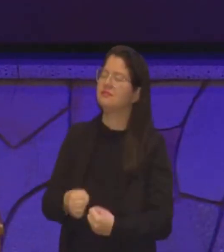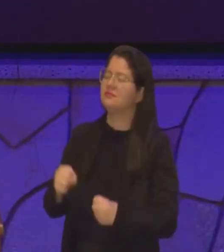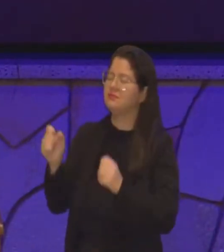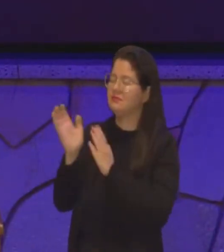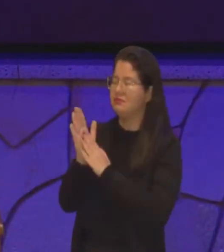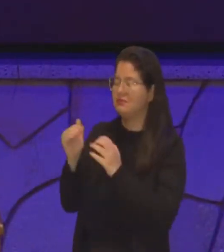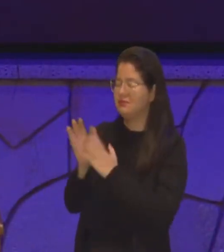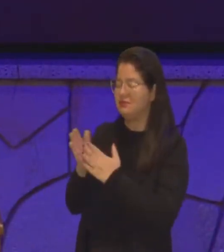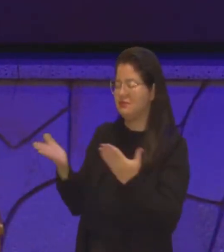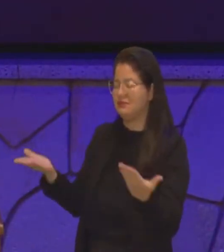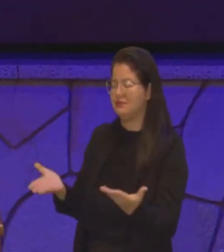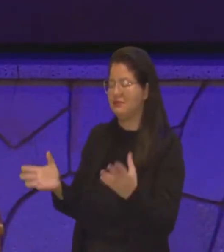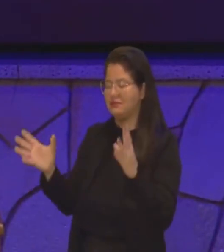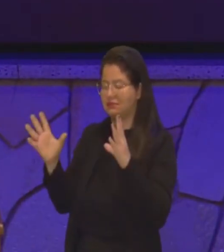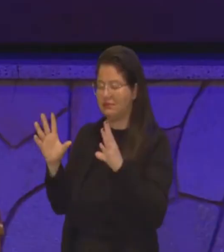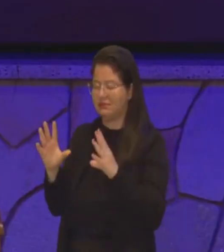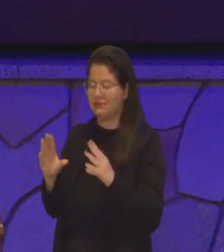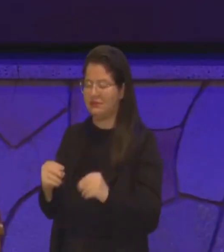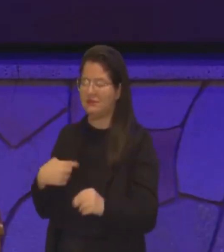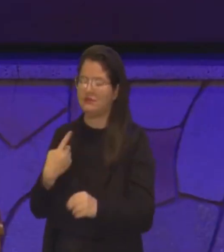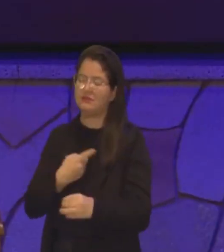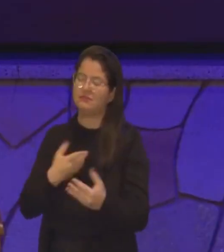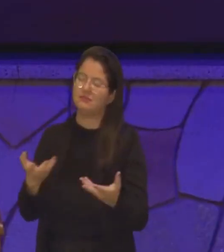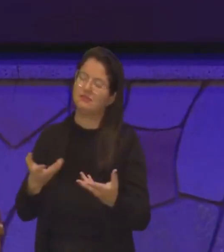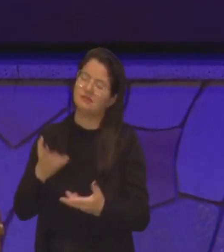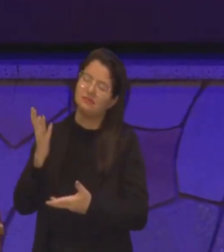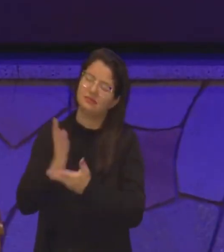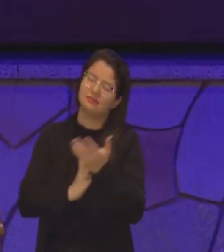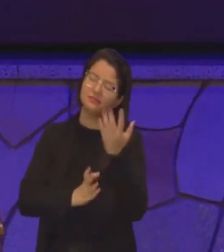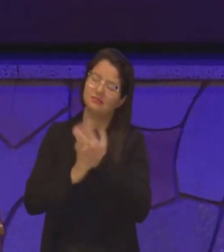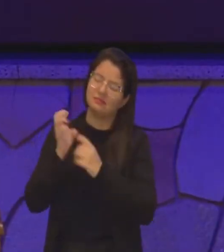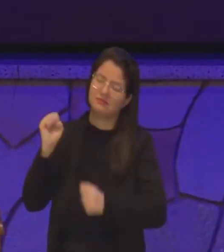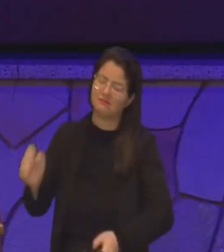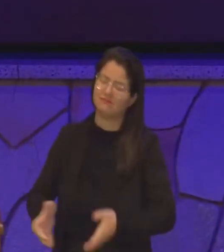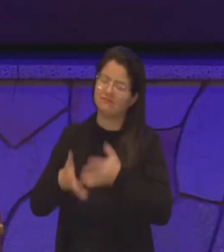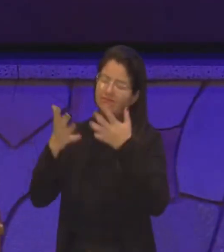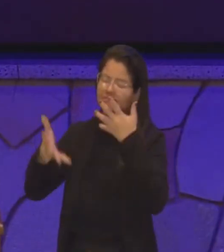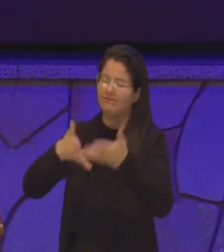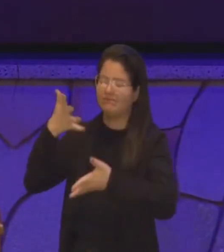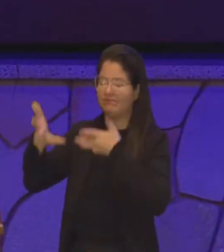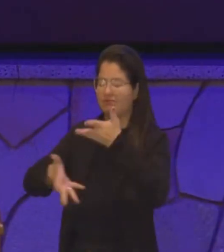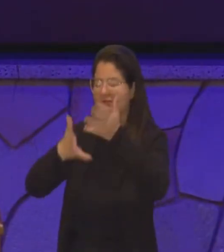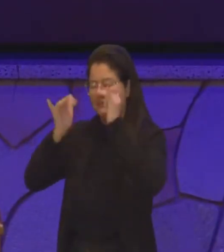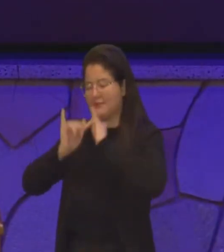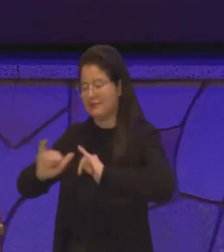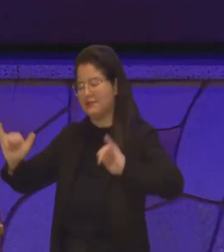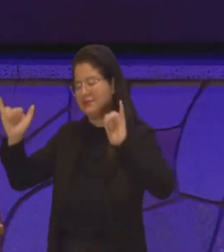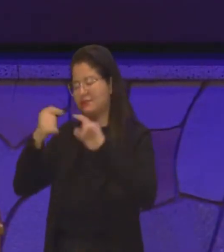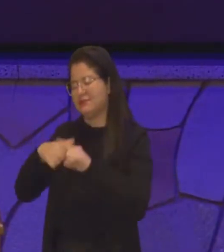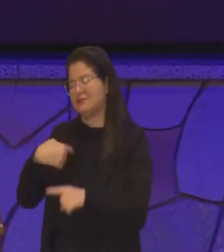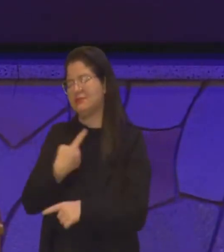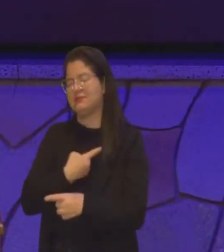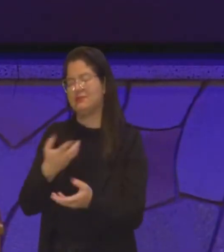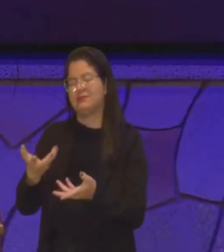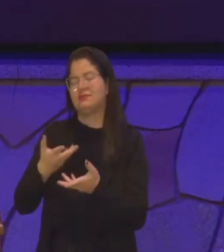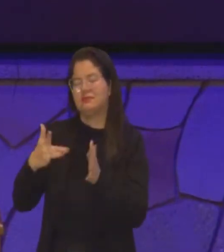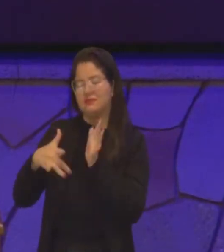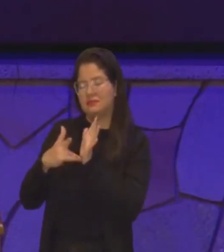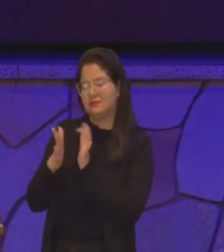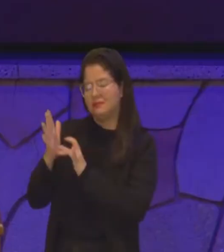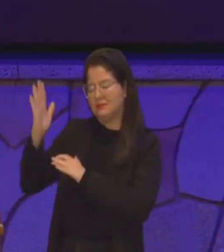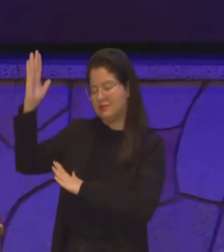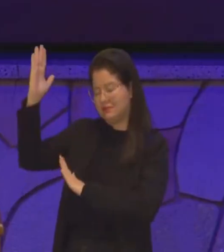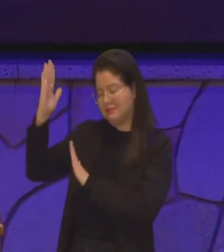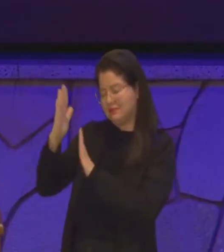nesta noite. Nós queremos levantar a nossa voz e anunciar, porque nós queremos a presença do Senhor